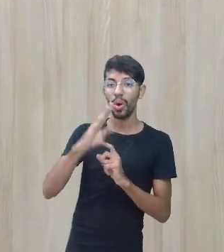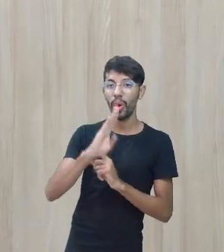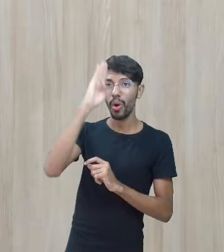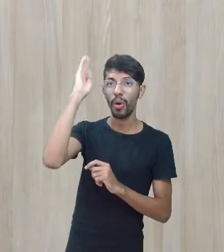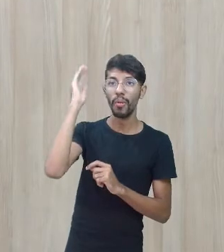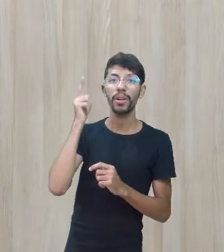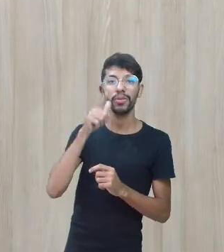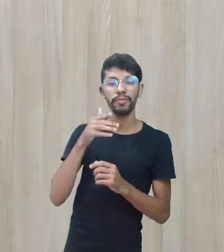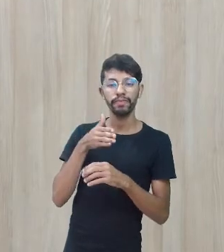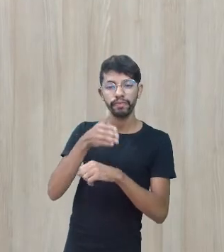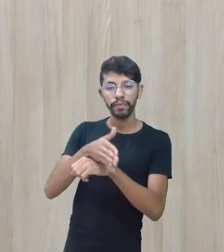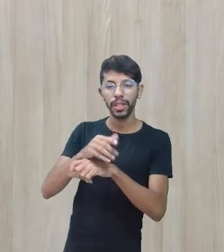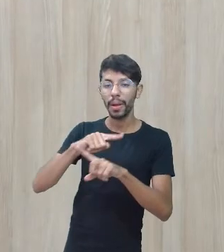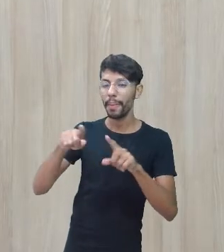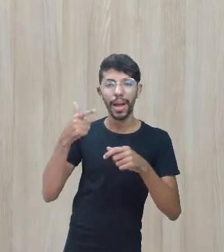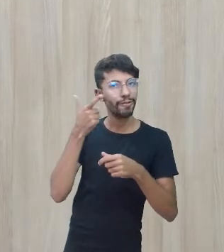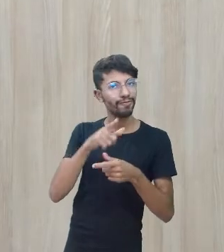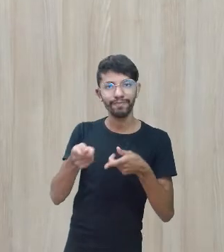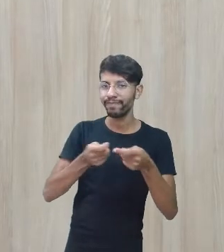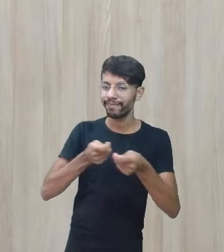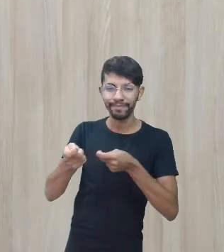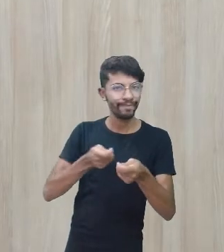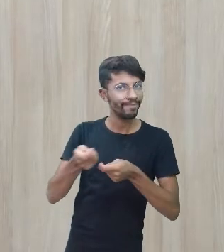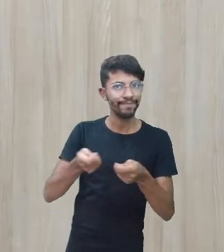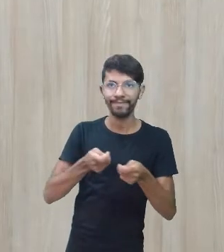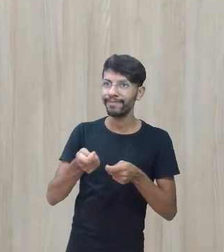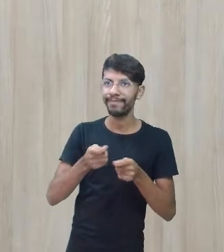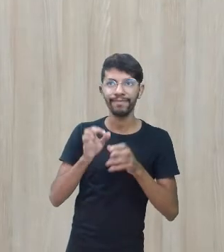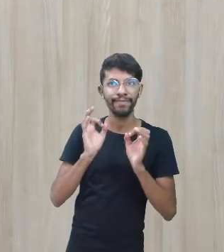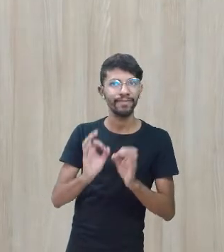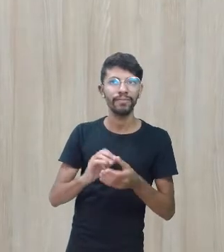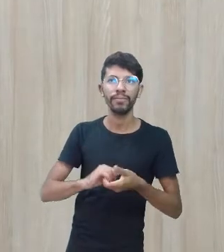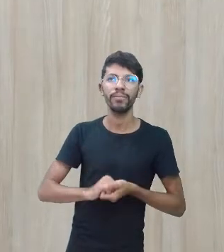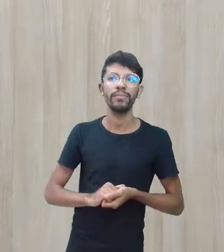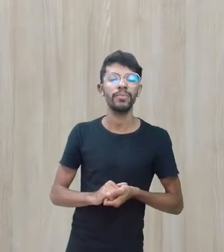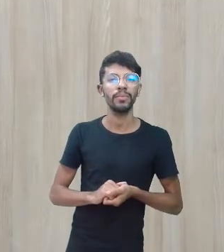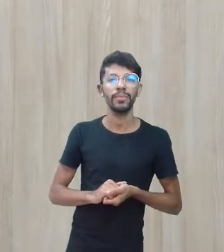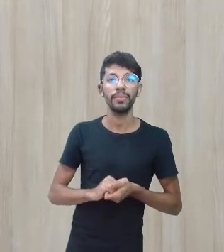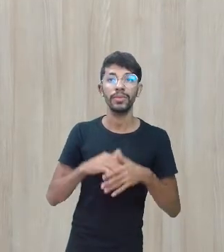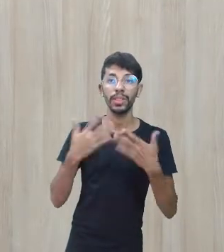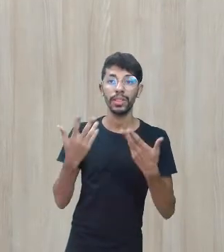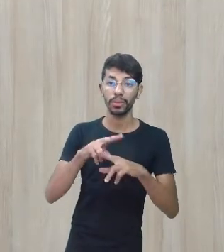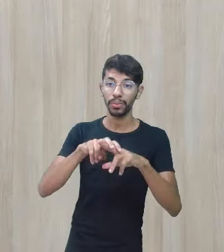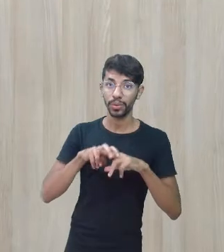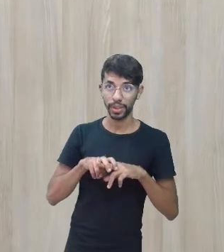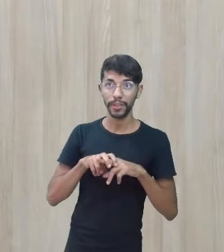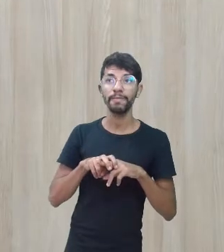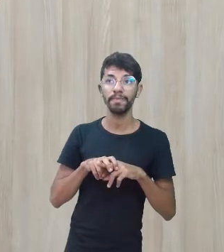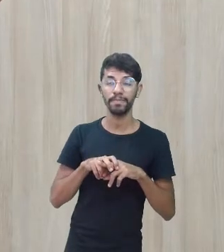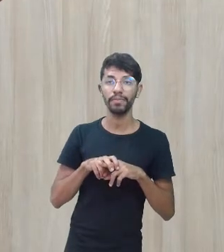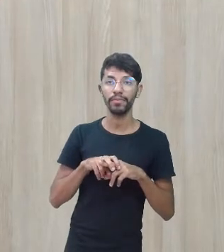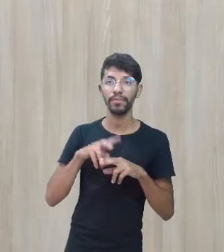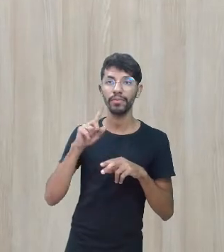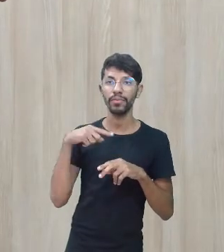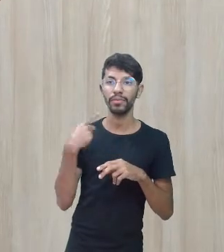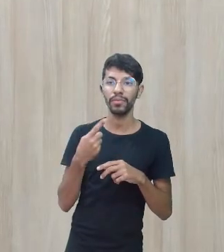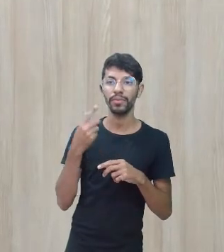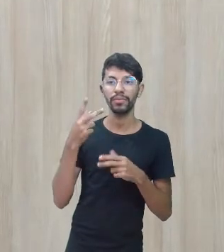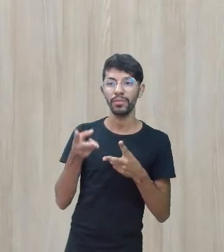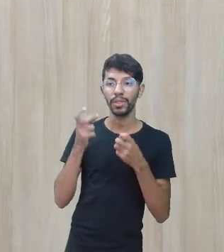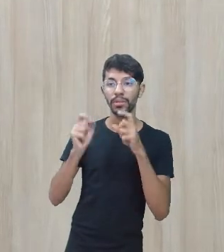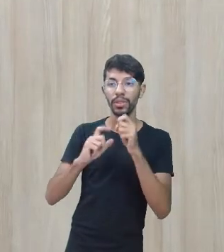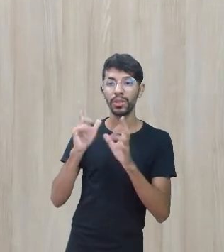não conseguem controlar direito mais, tá? Então, vamos lá. Visto isso, então a gente viu, né, esse fim dessa